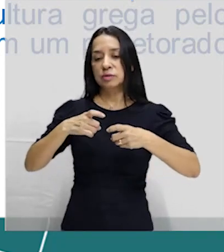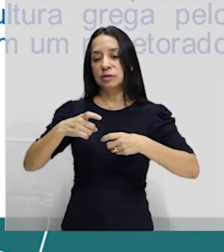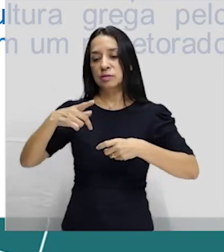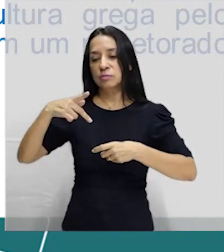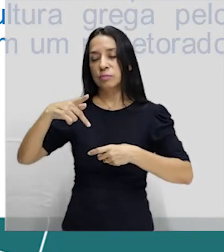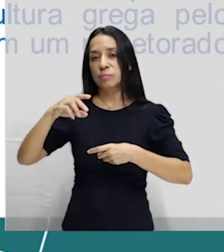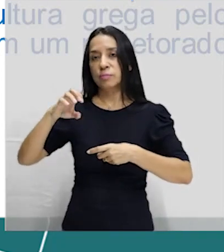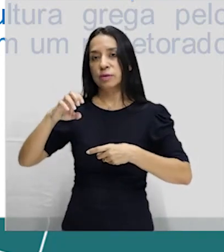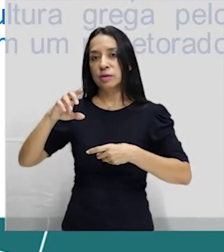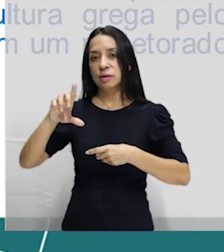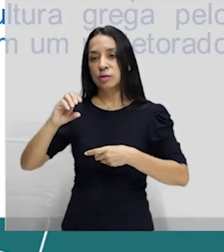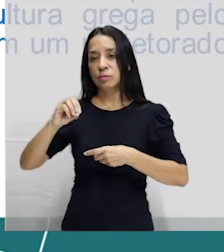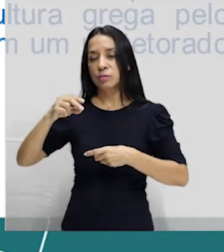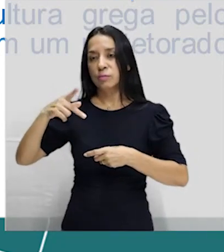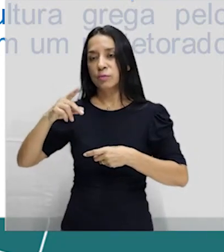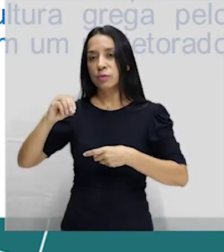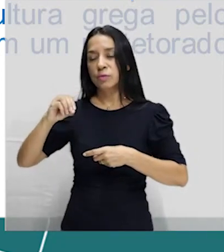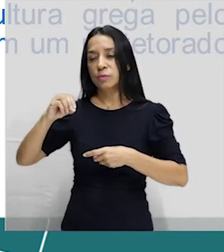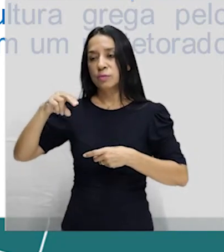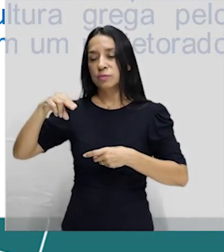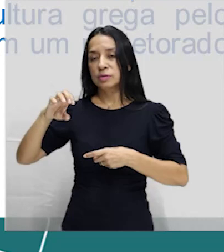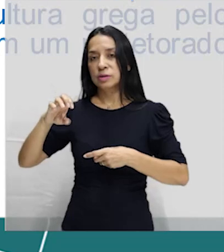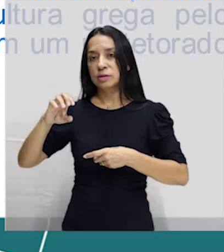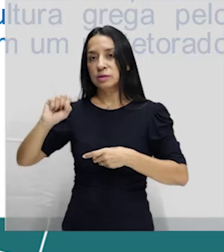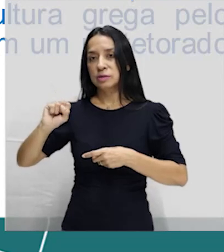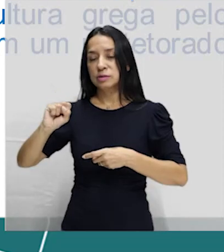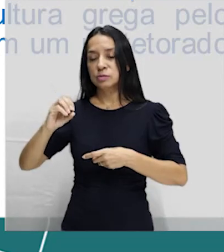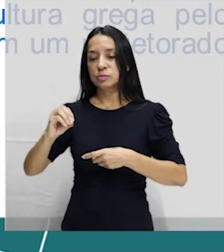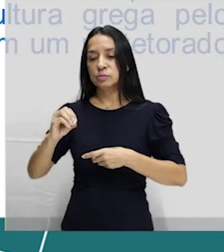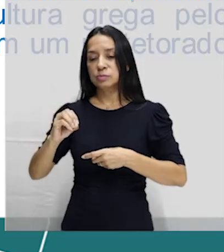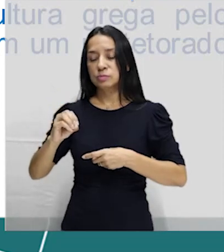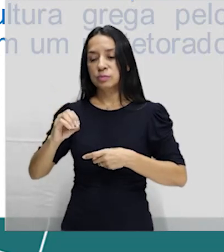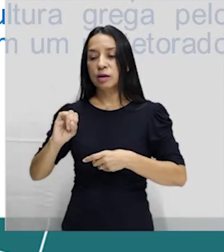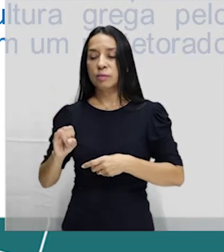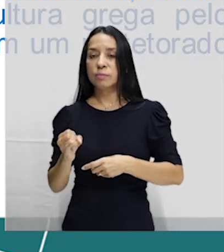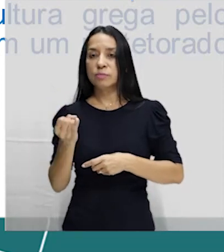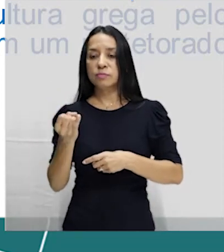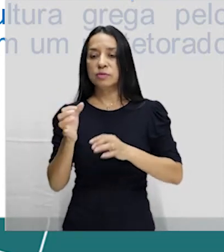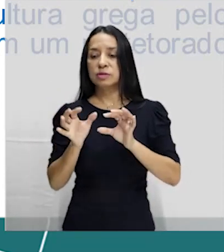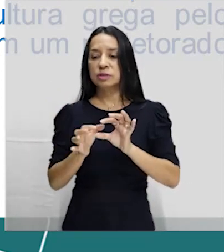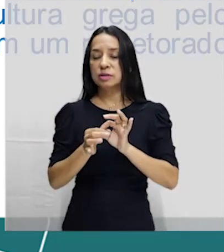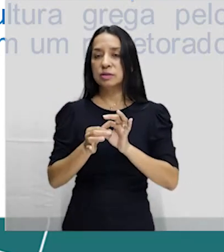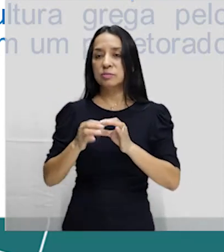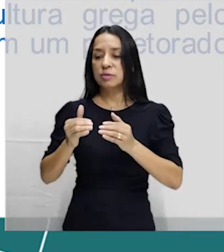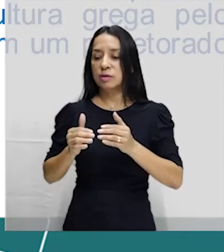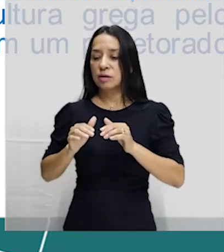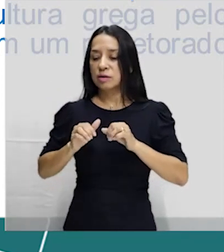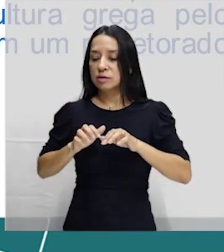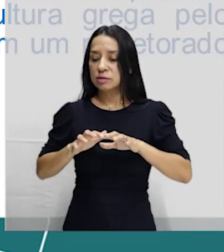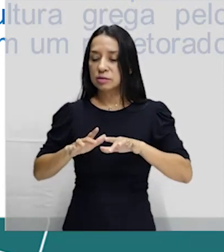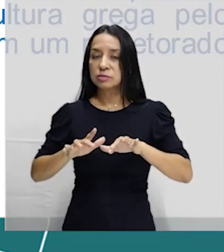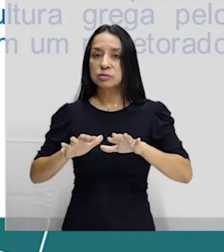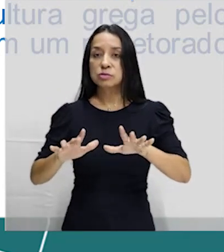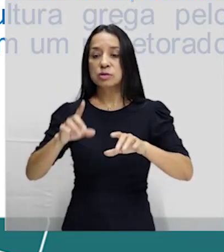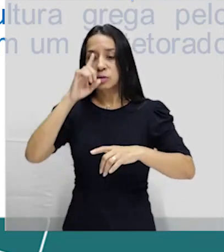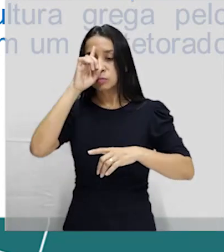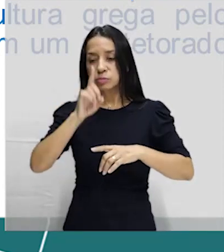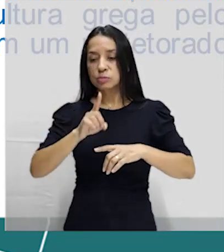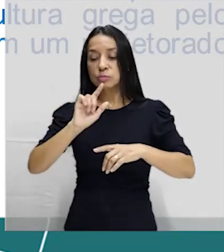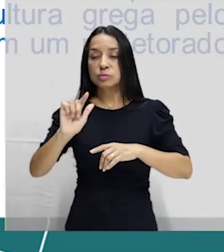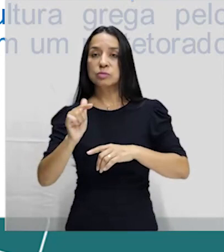Peloponeso, que ela aproveita a Liga de Delos para poder estender o seu domínio sobre outras cidades